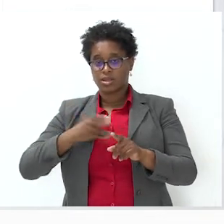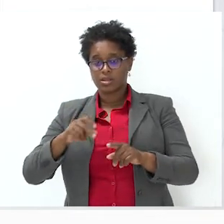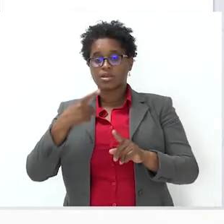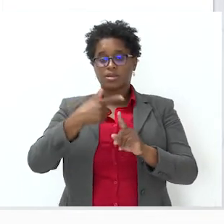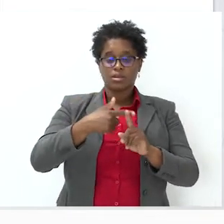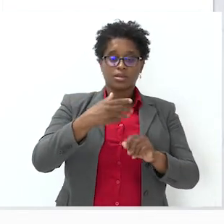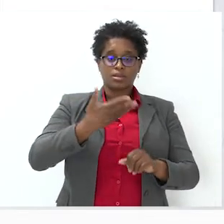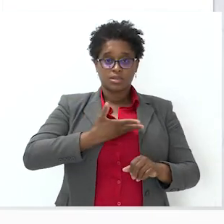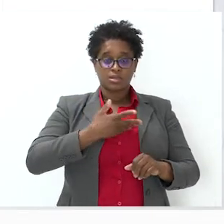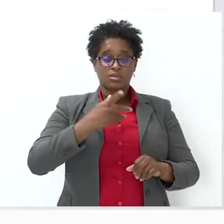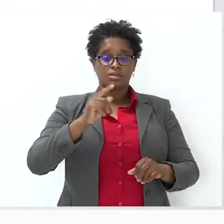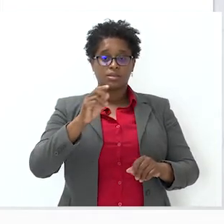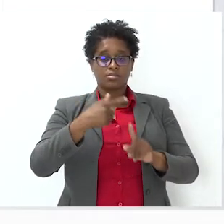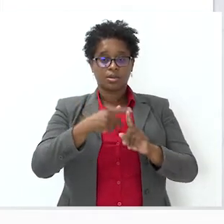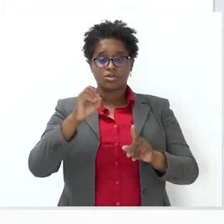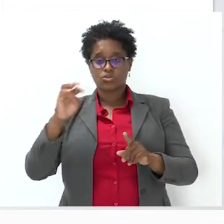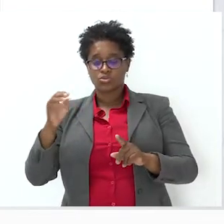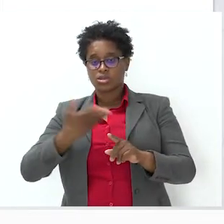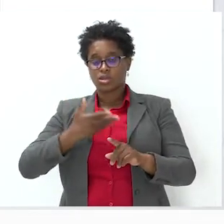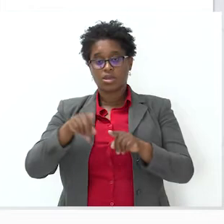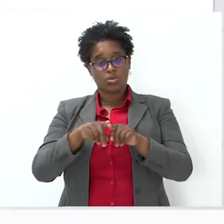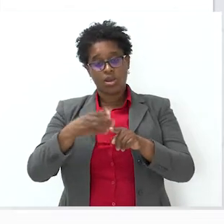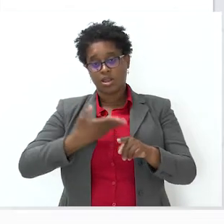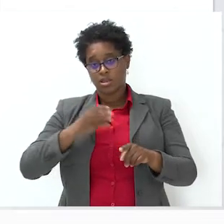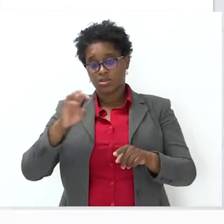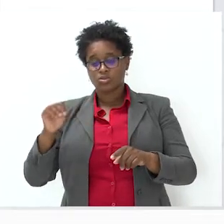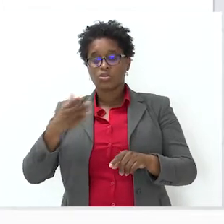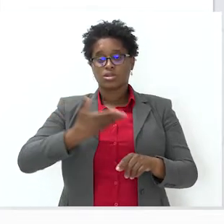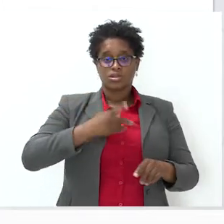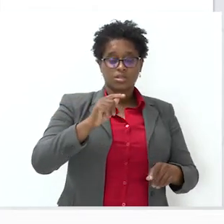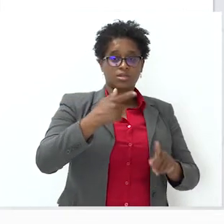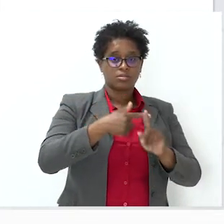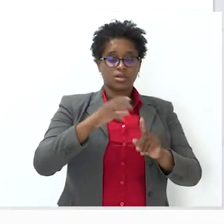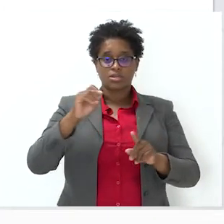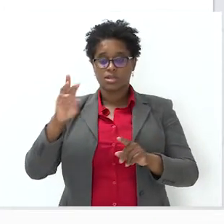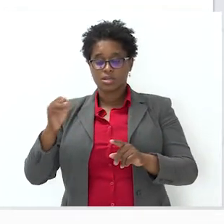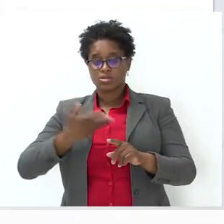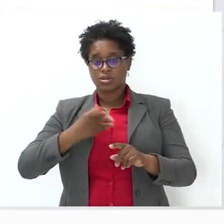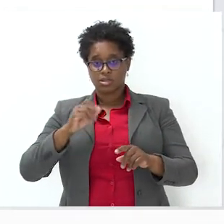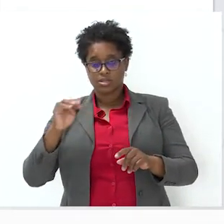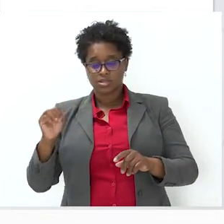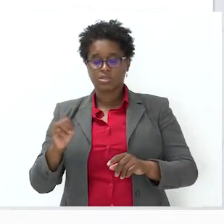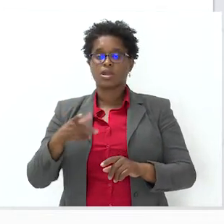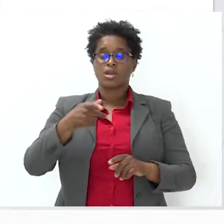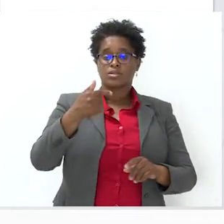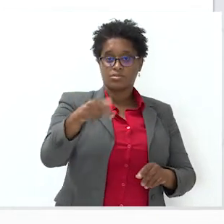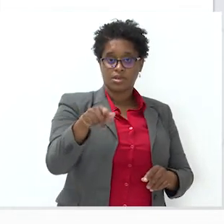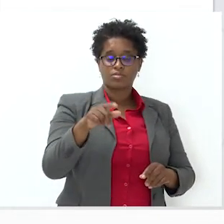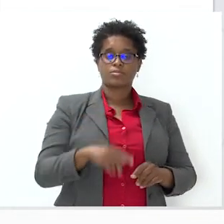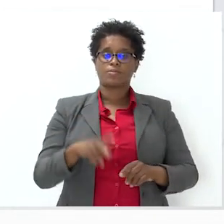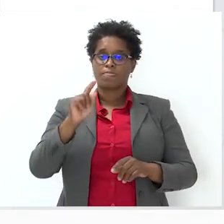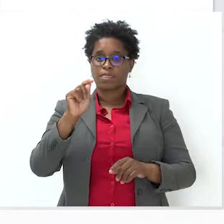os é igual a dos. De mais as é igual a 10. Ali temos